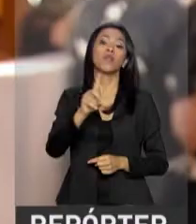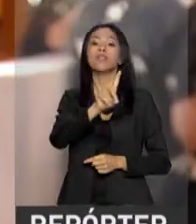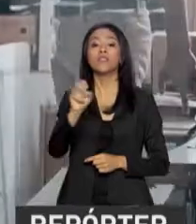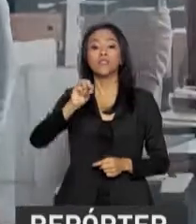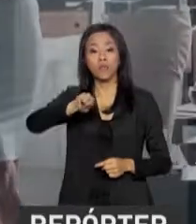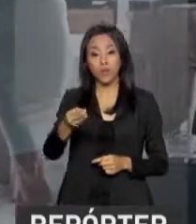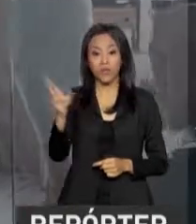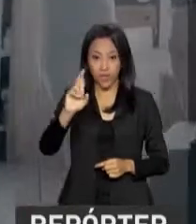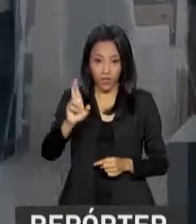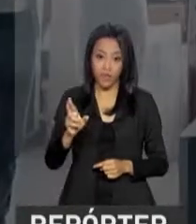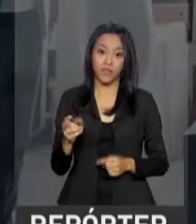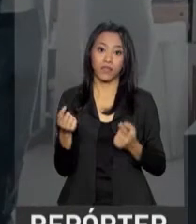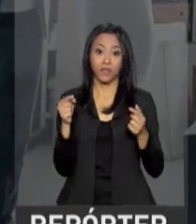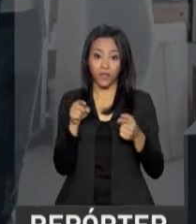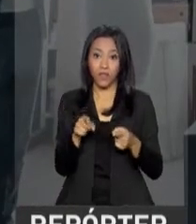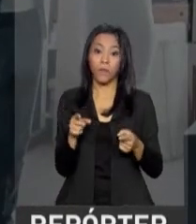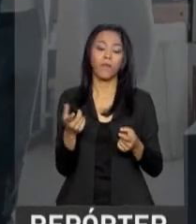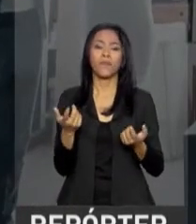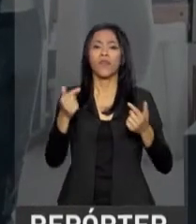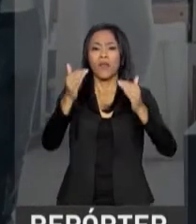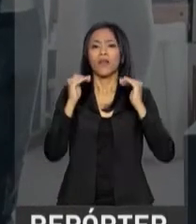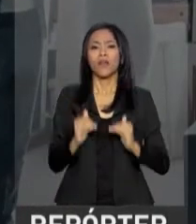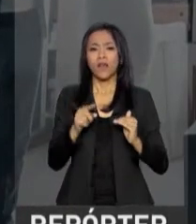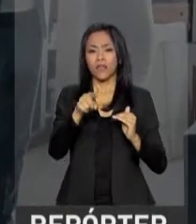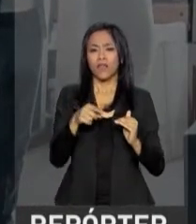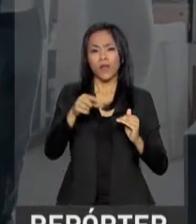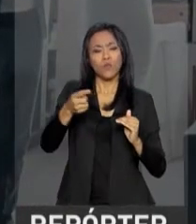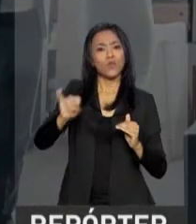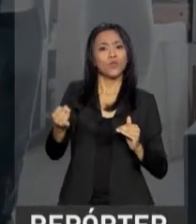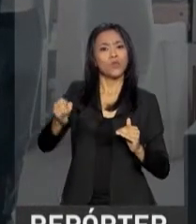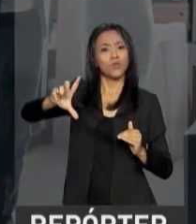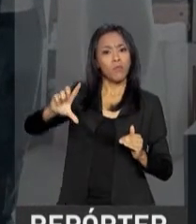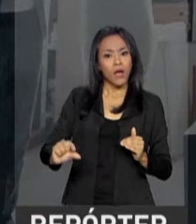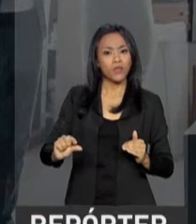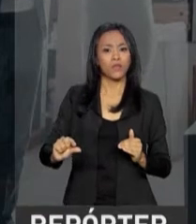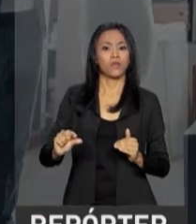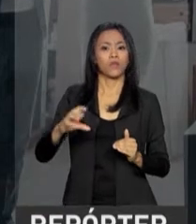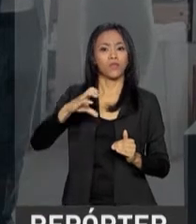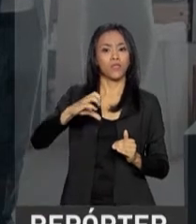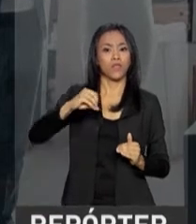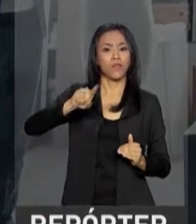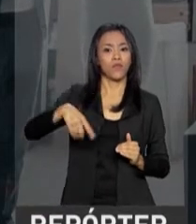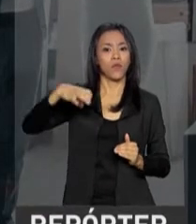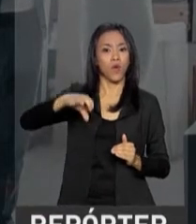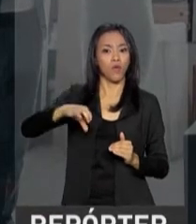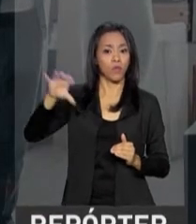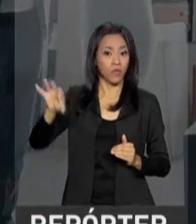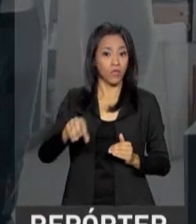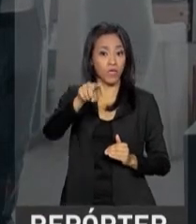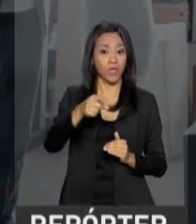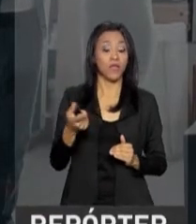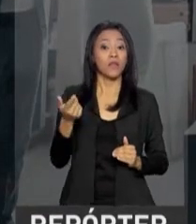reais os financiamentos vão ter juros abaixo daqueles praticados no mercado o bnds vai oferecer linhas com